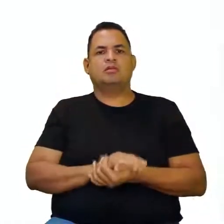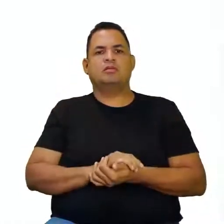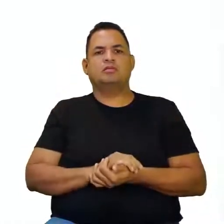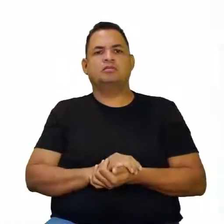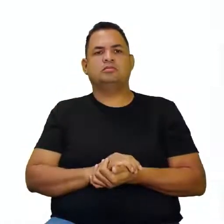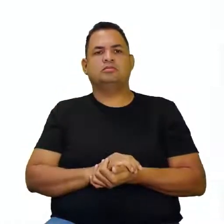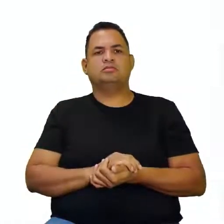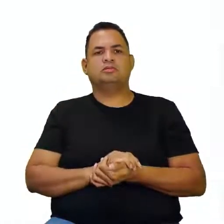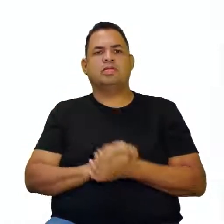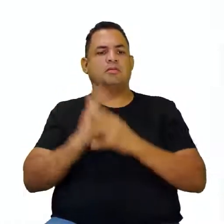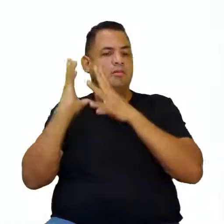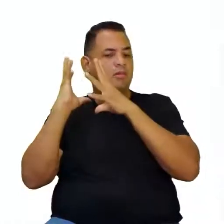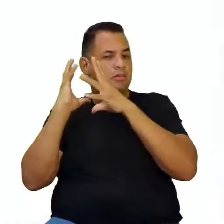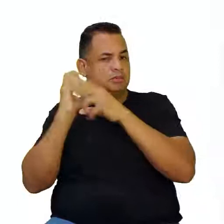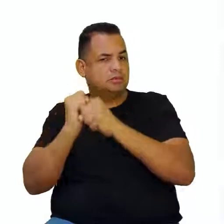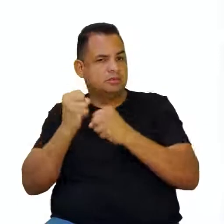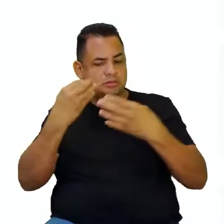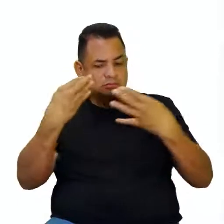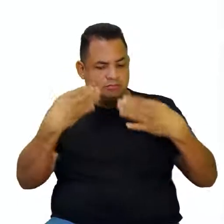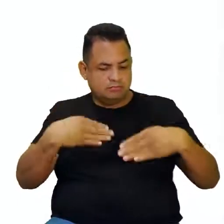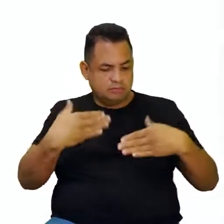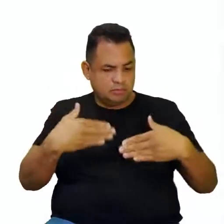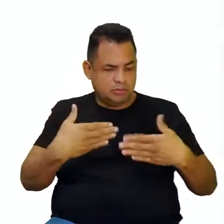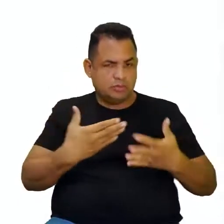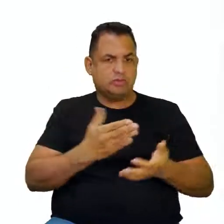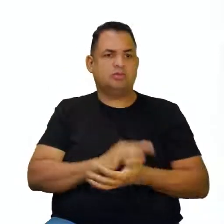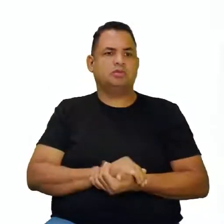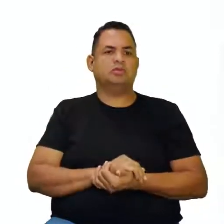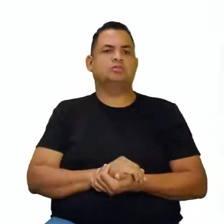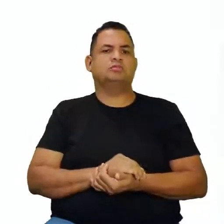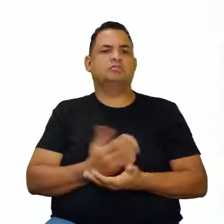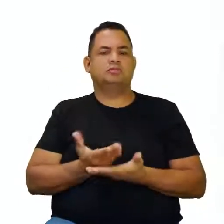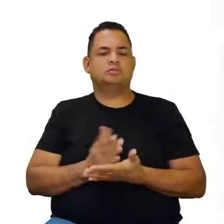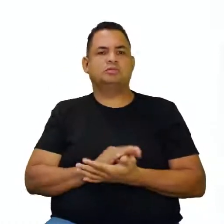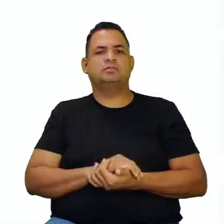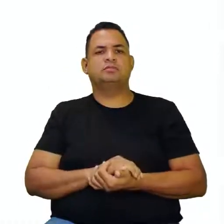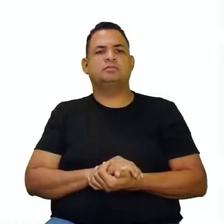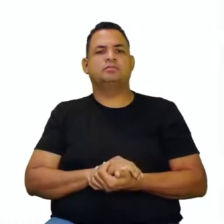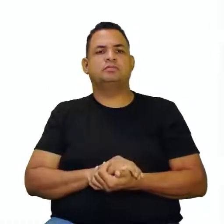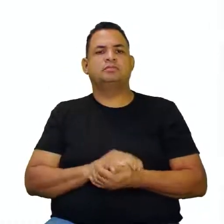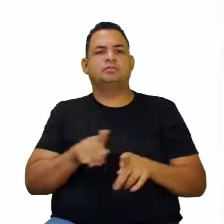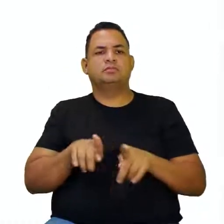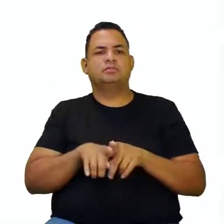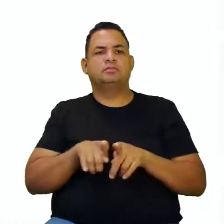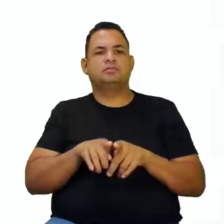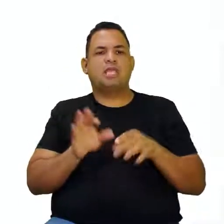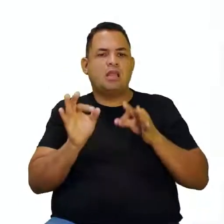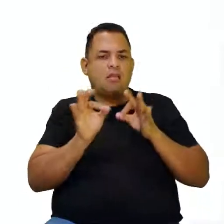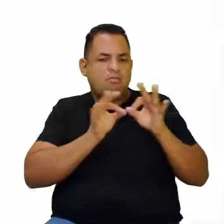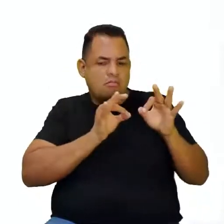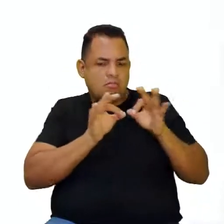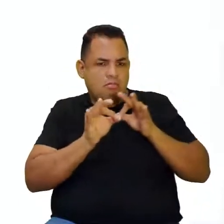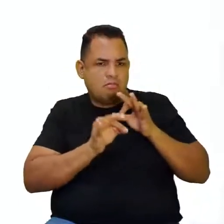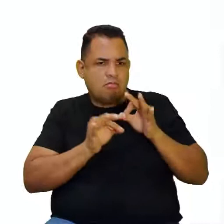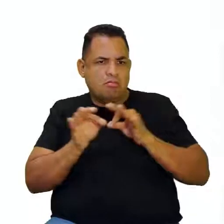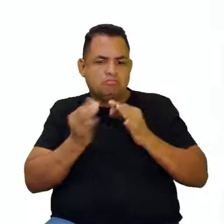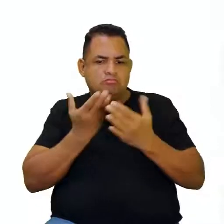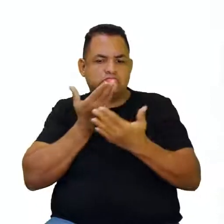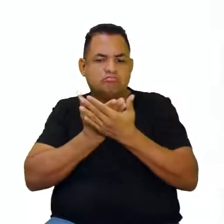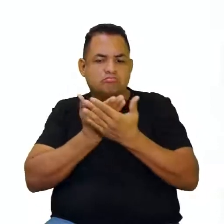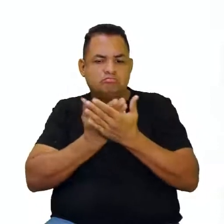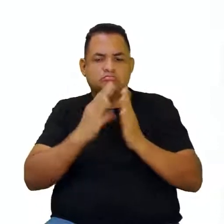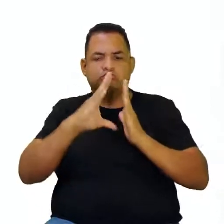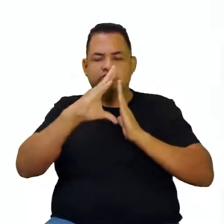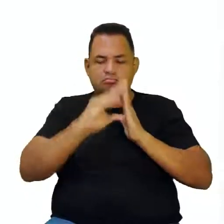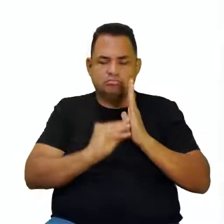o tempo para revisar as provas, se você for baixar as questões antigas do Enem, e também o tempo para se preparar